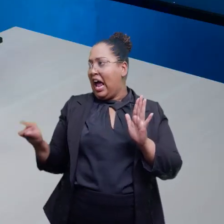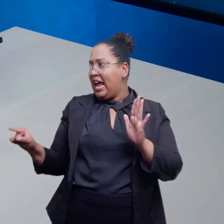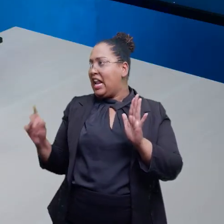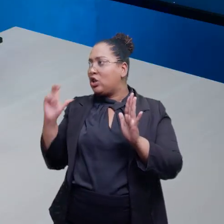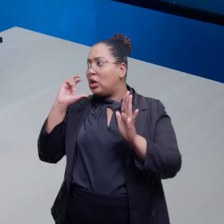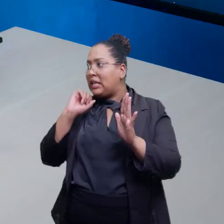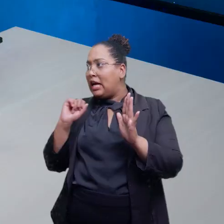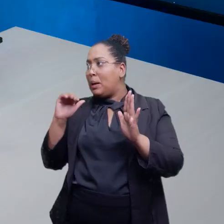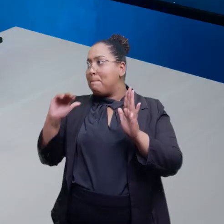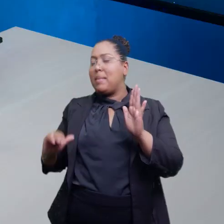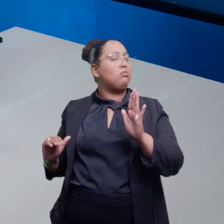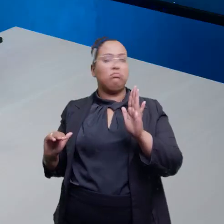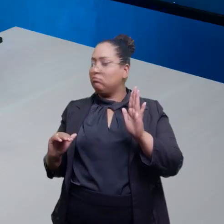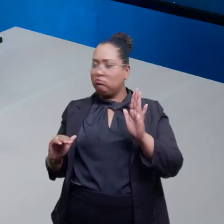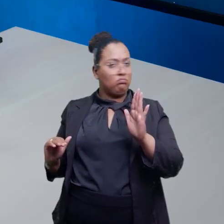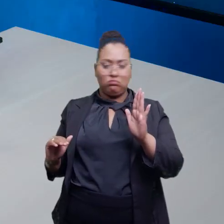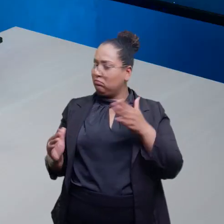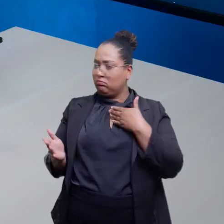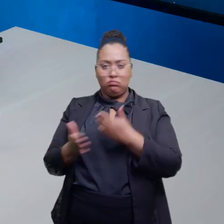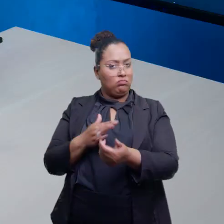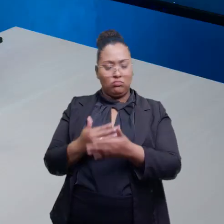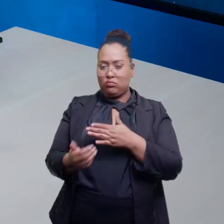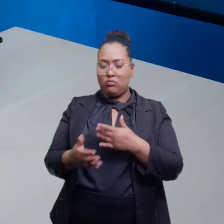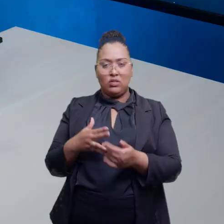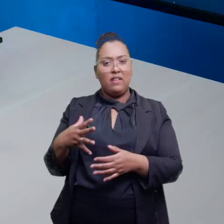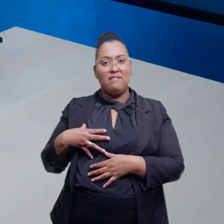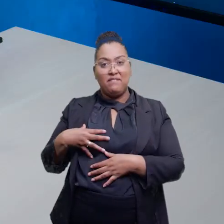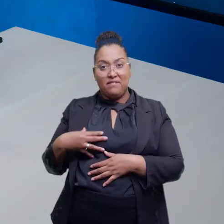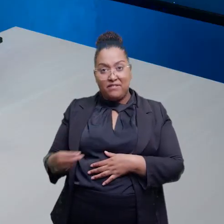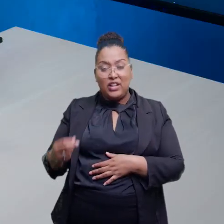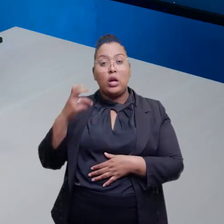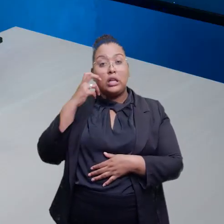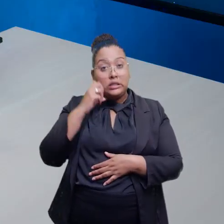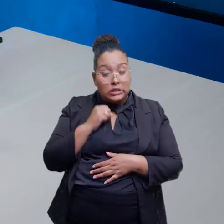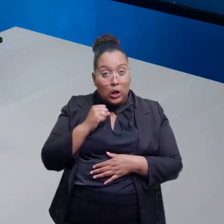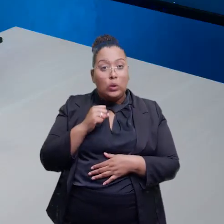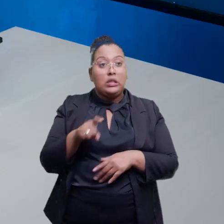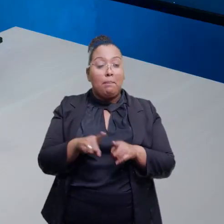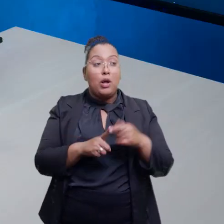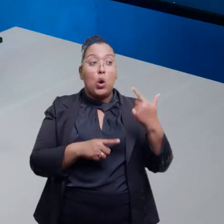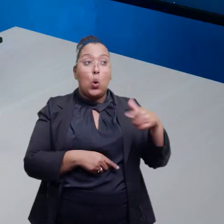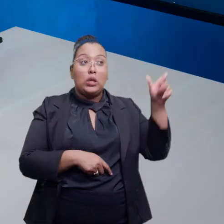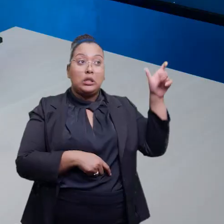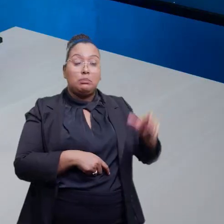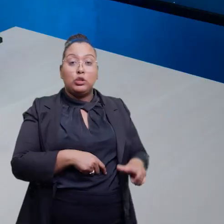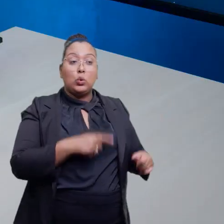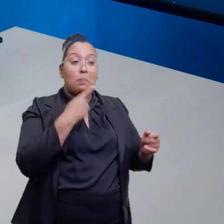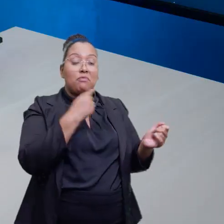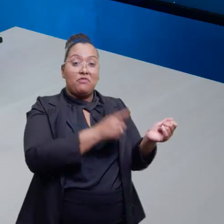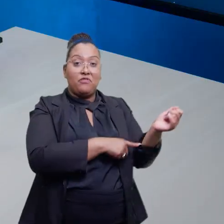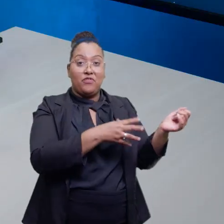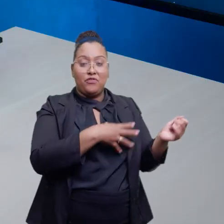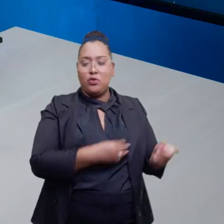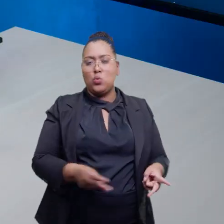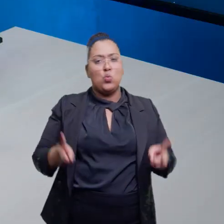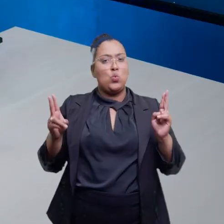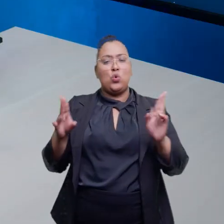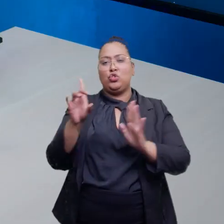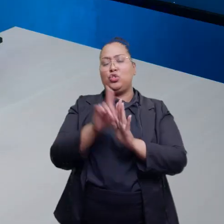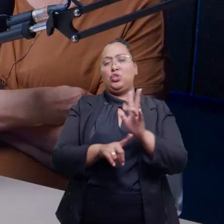de diferença. Não tem nada que um filho por adoção não tenha exatamente igual do que um filho